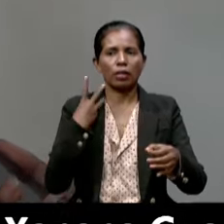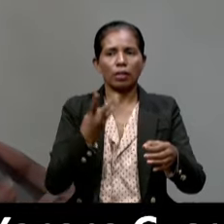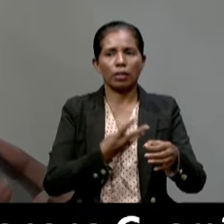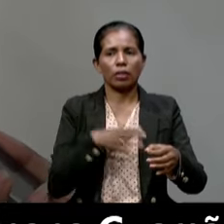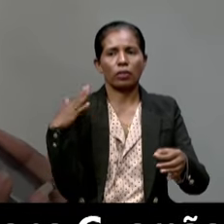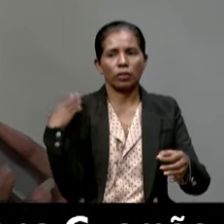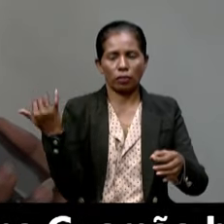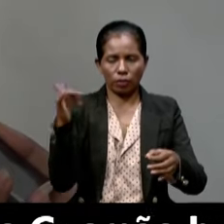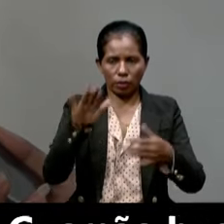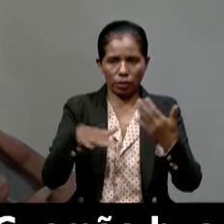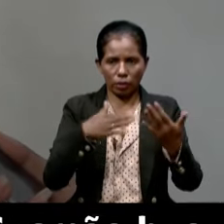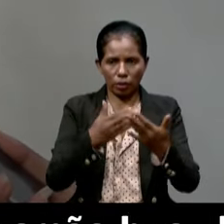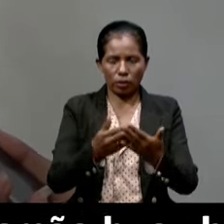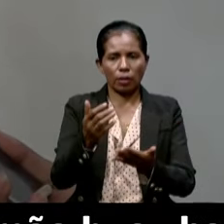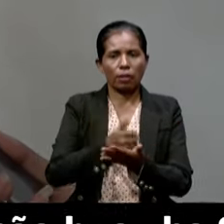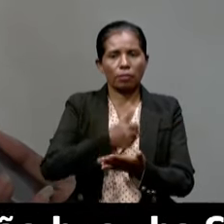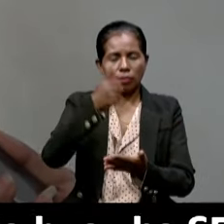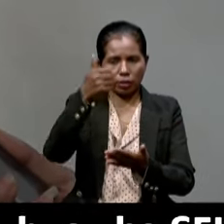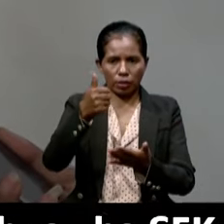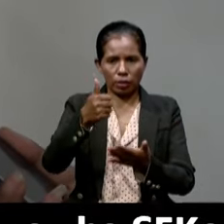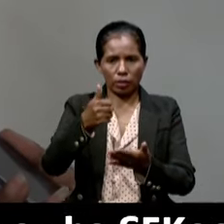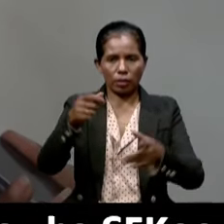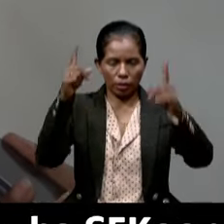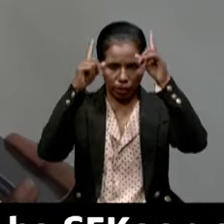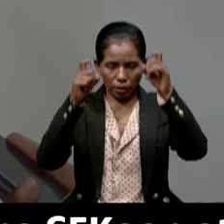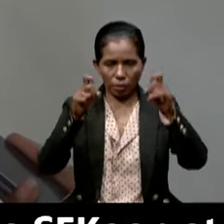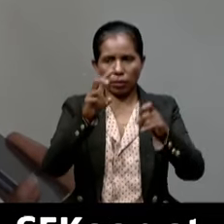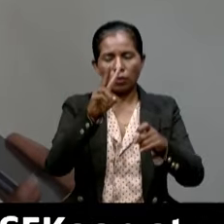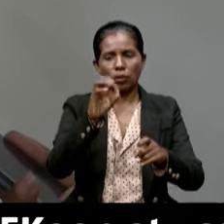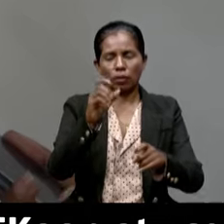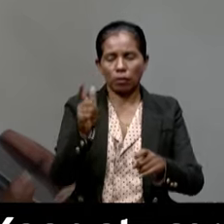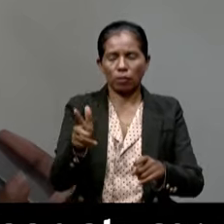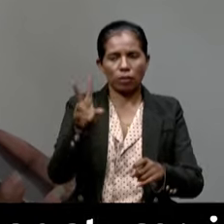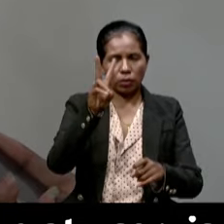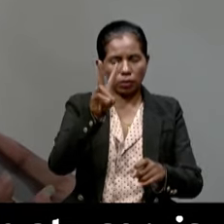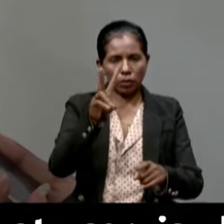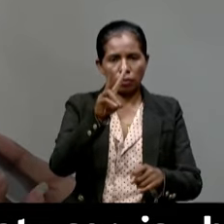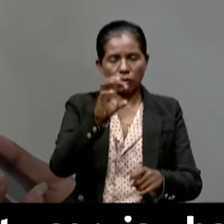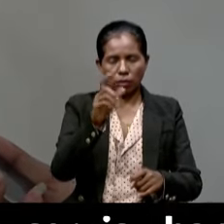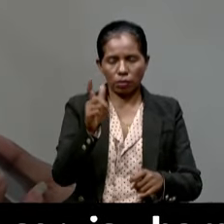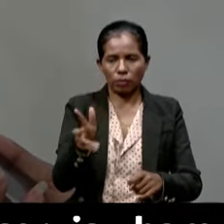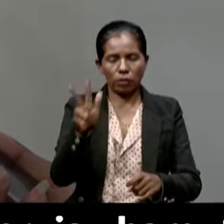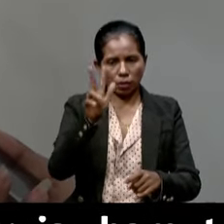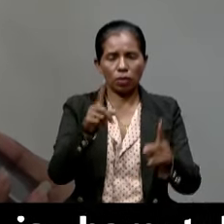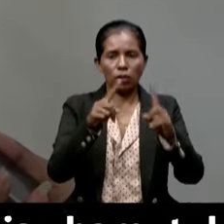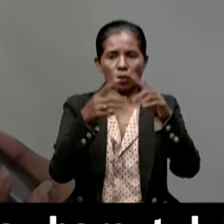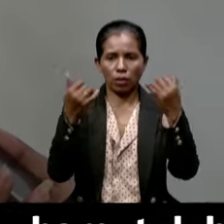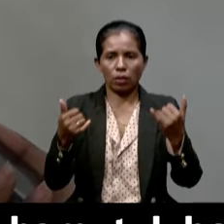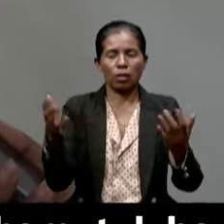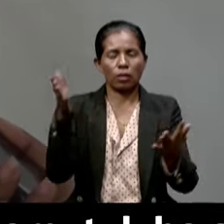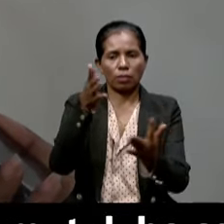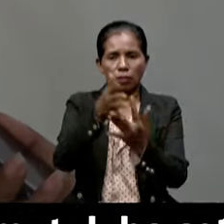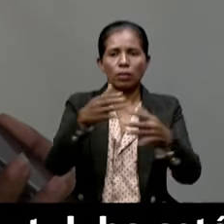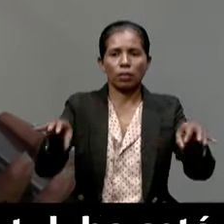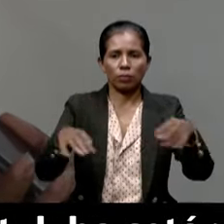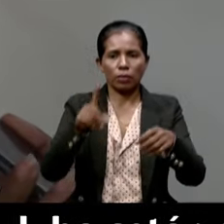jovem ser, né, bem, que passa o exame 2022, 2023, tanto agora, né, mas nessa, estamos com esse sistema, e